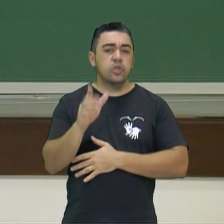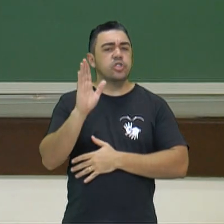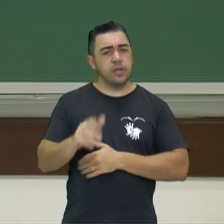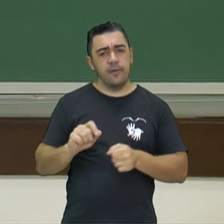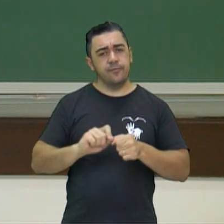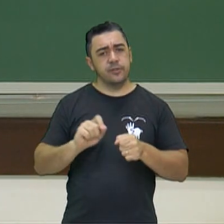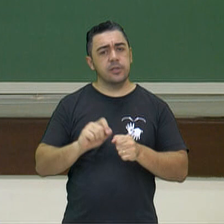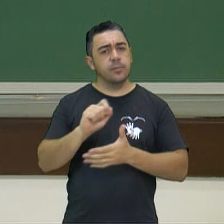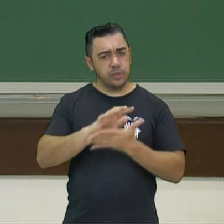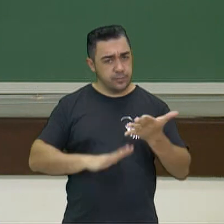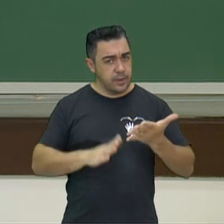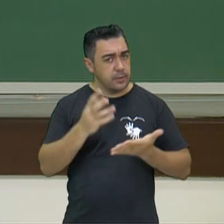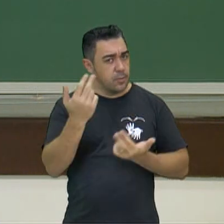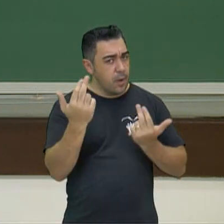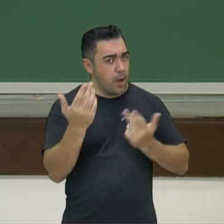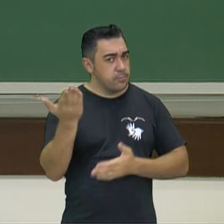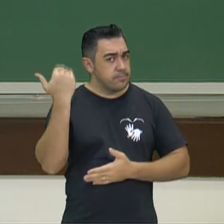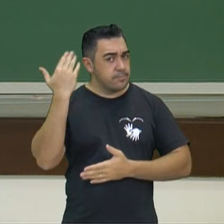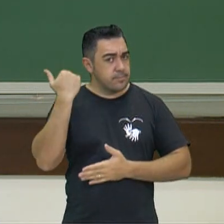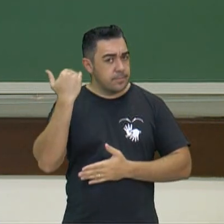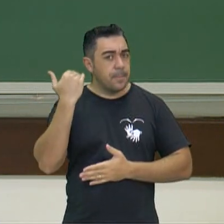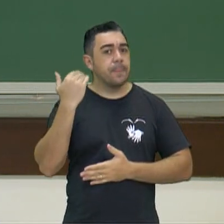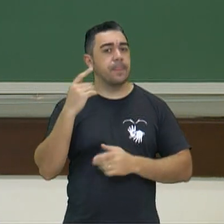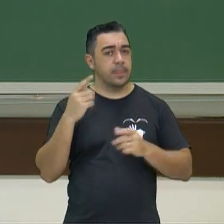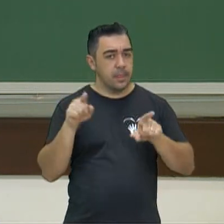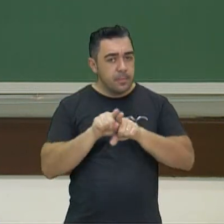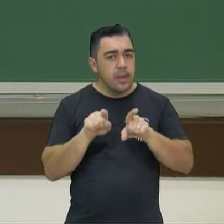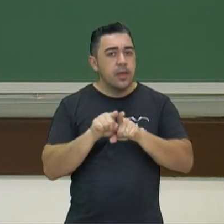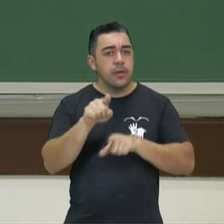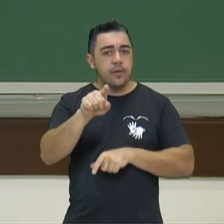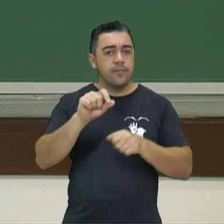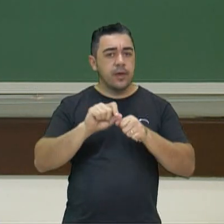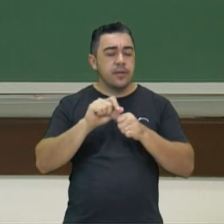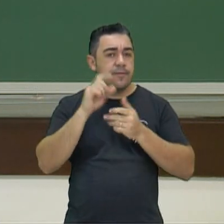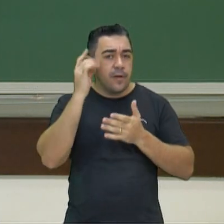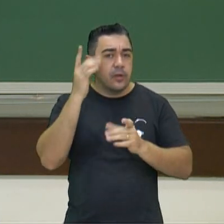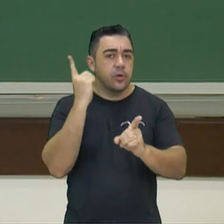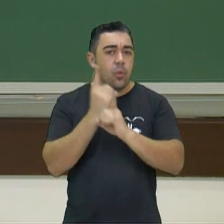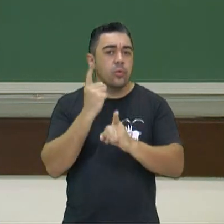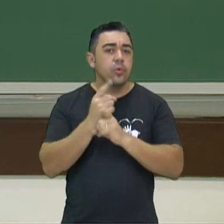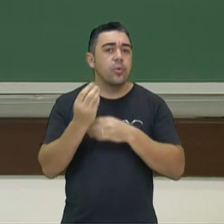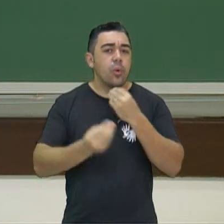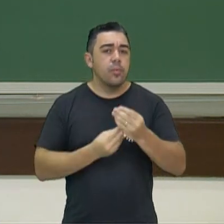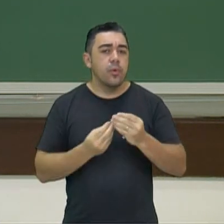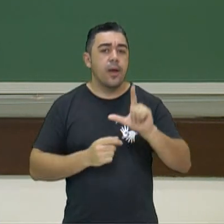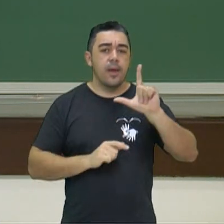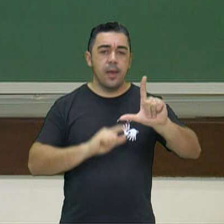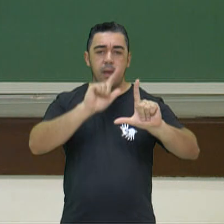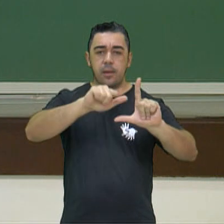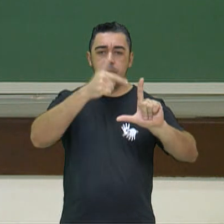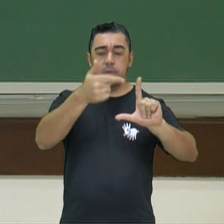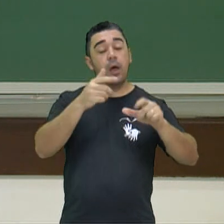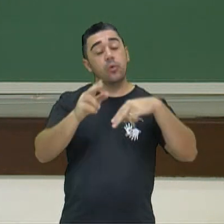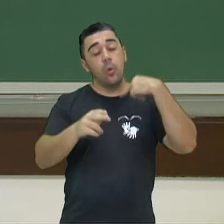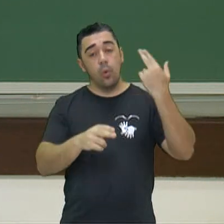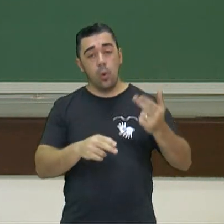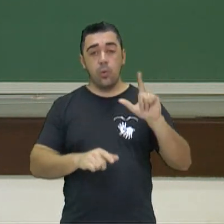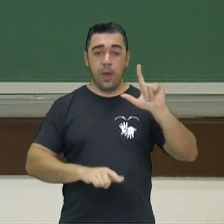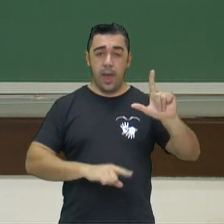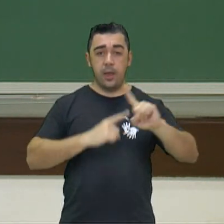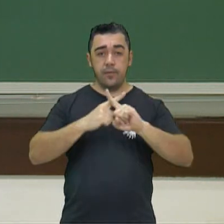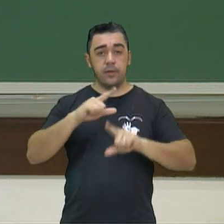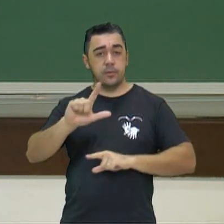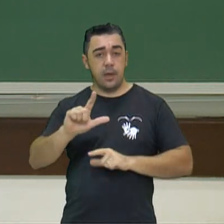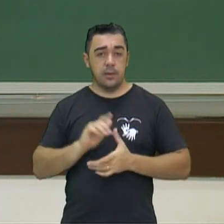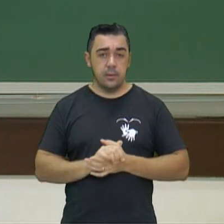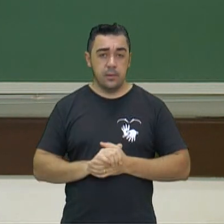exercício assim nas outras vezes. E eu falei para vocês, como é que eu acho a área de um retângulo? A base vezes a altura. Então,